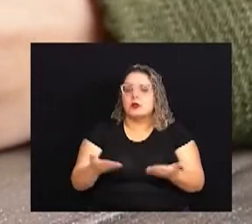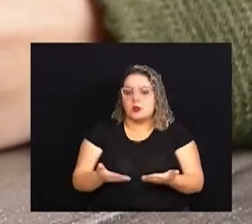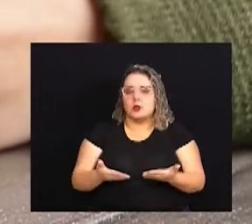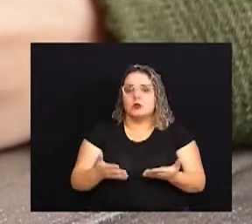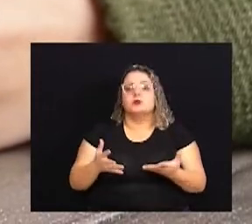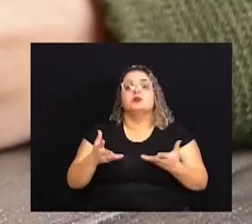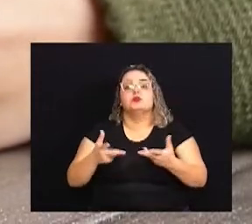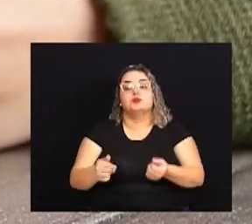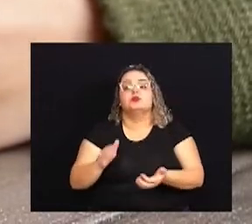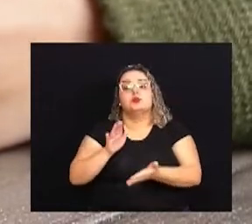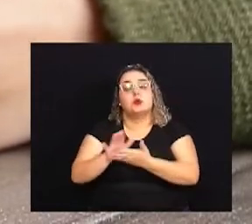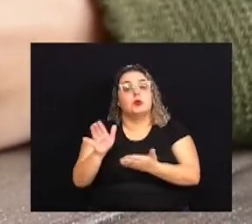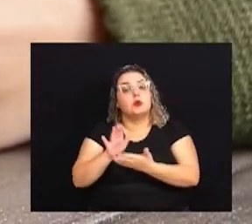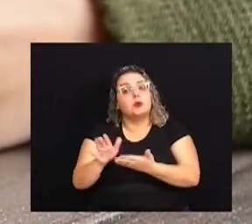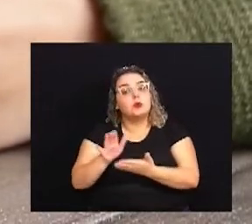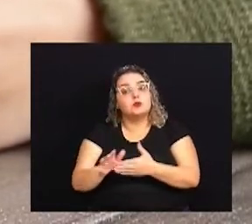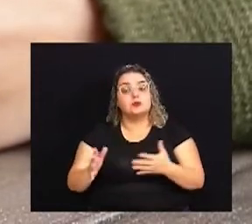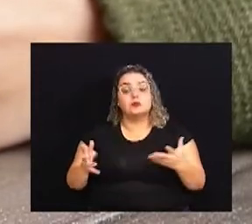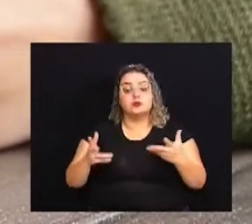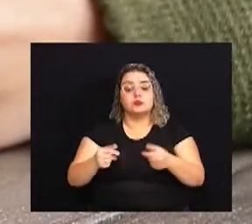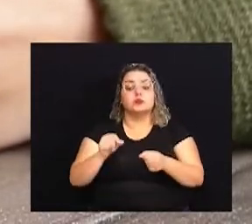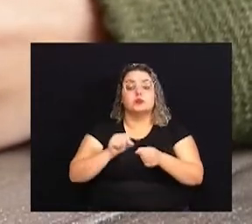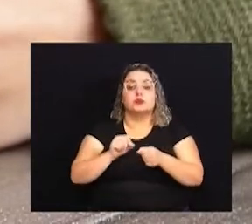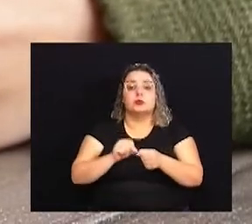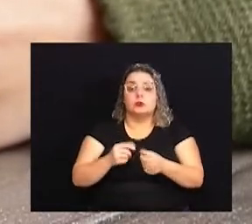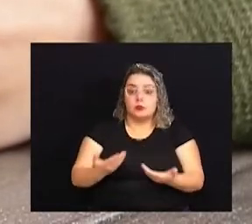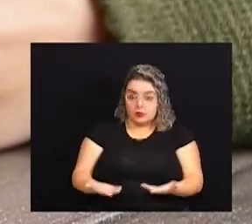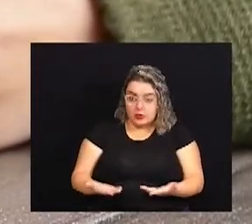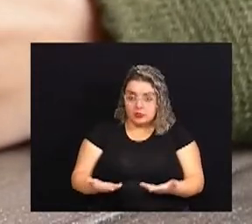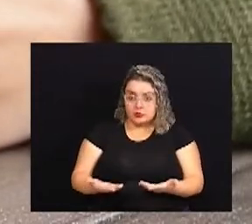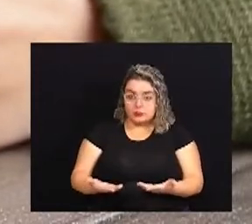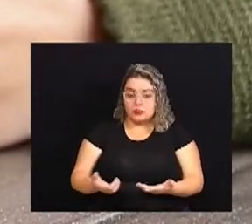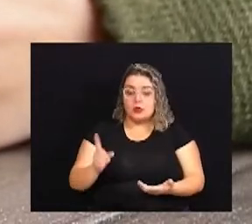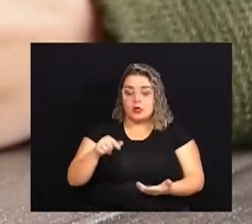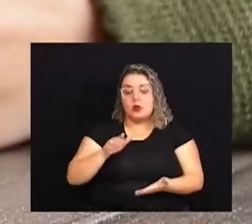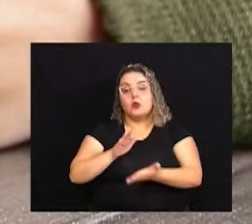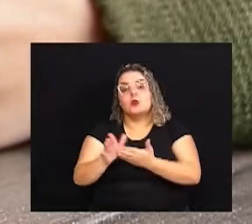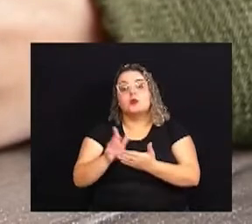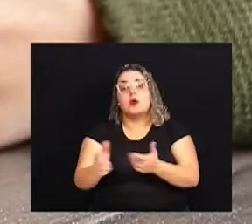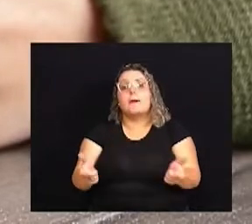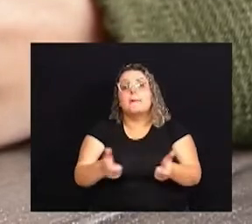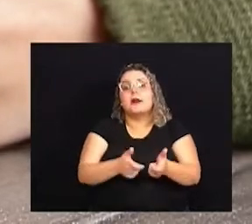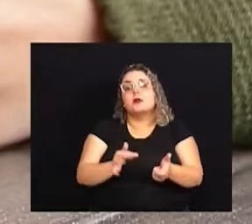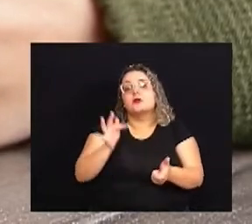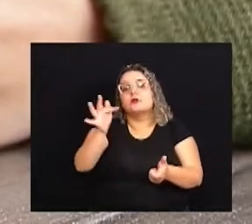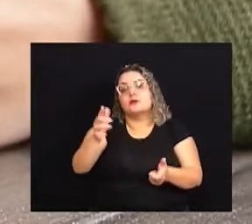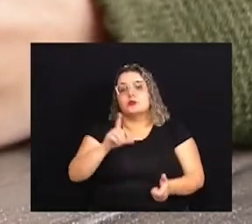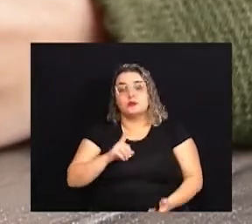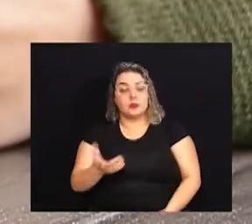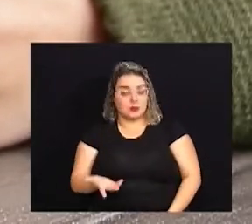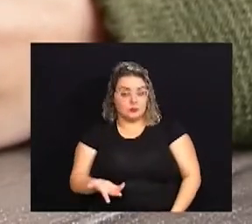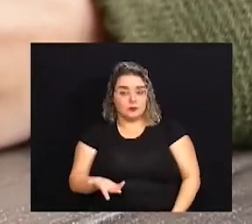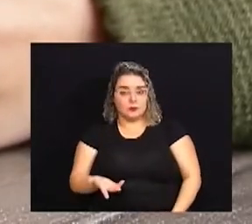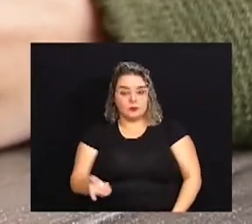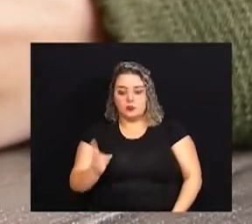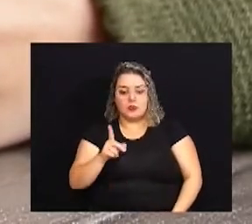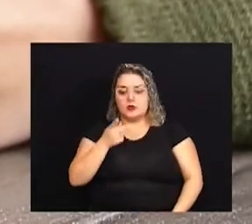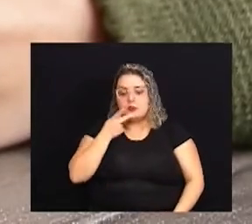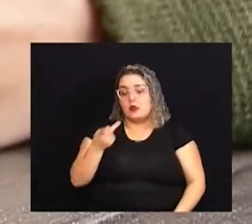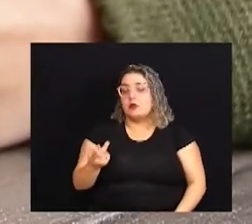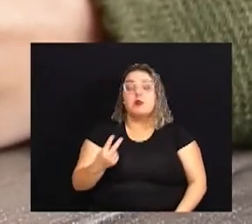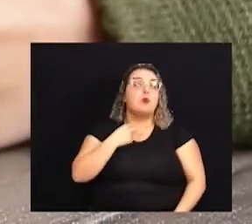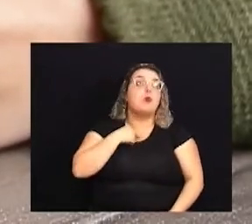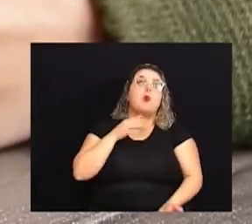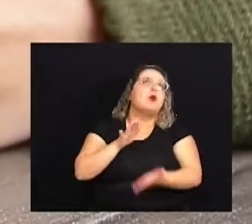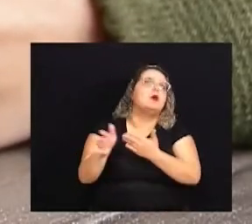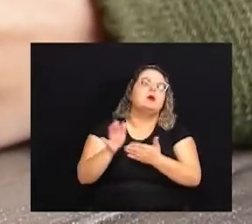Consumir agora, tudo que eu consumo, todo o consumo que eu faço no presente é um consumo a menos que eu vou ter no futuro. Não